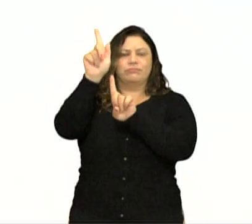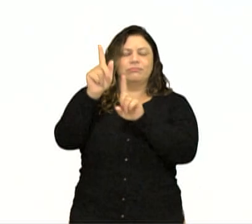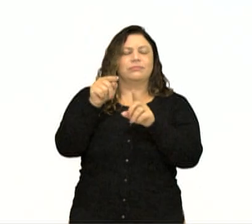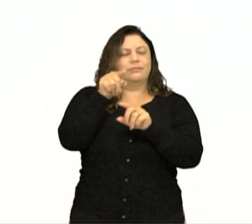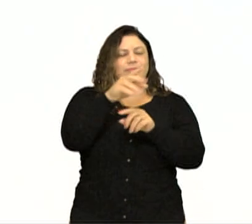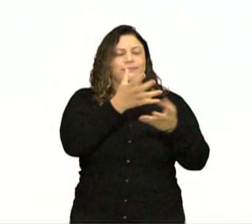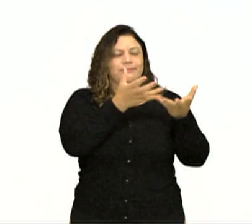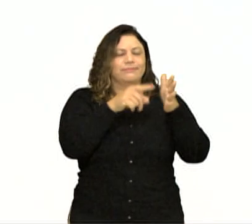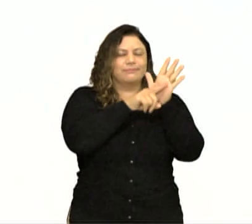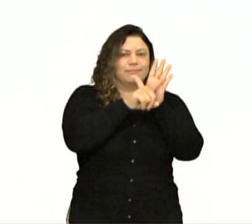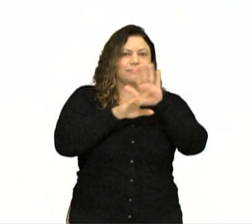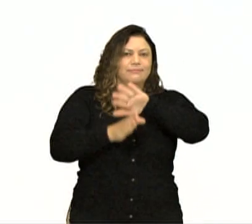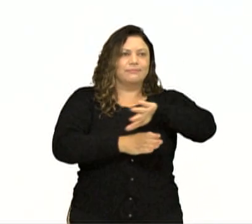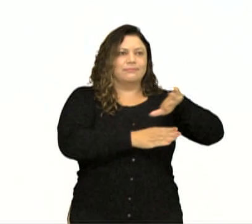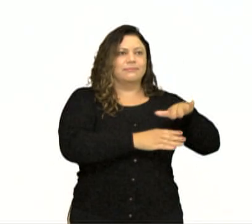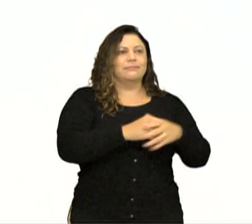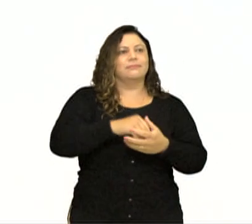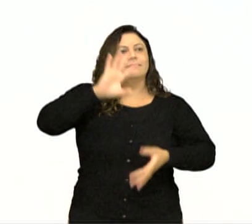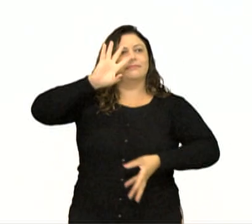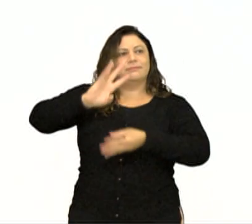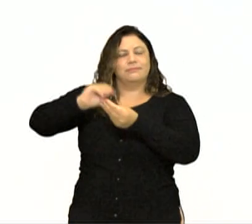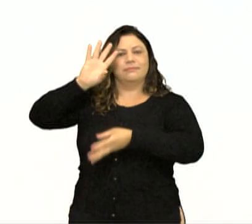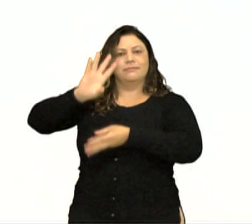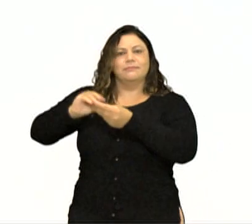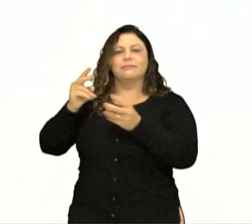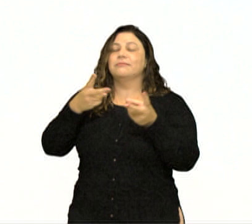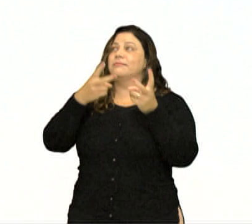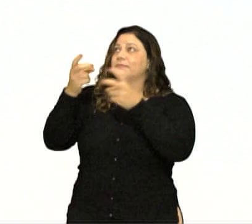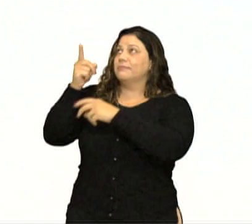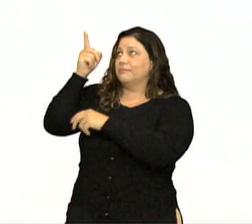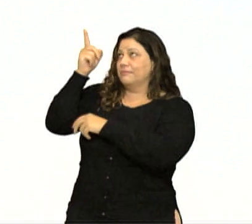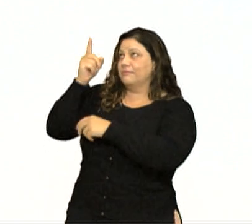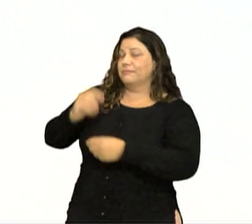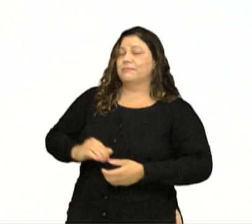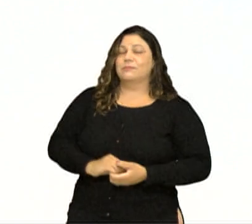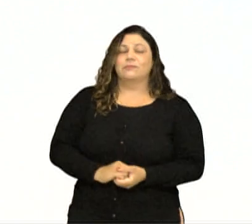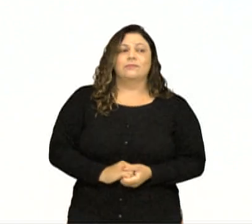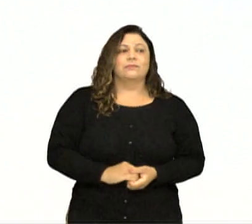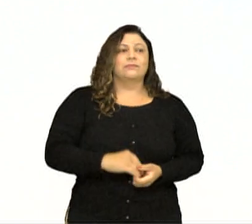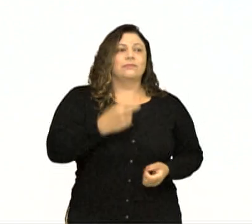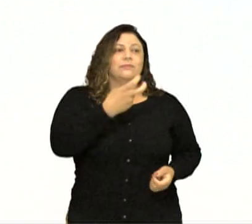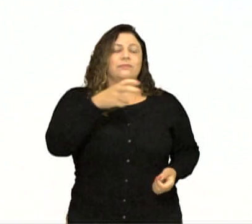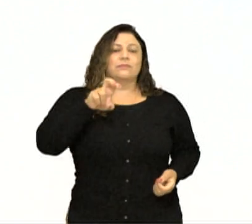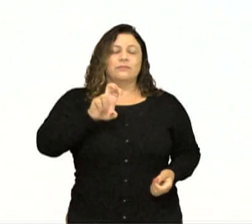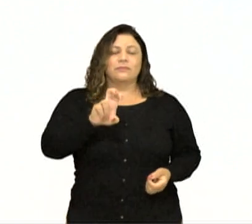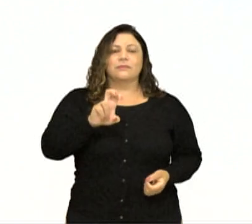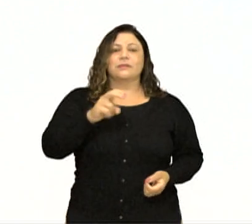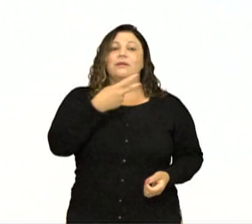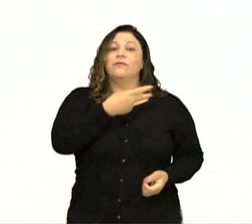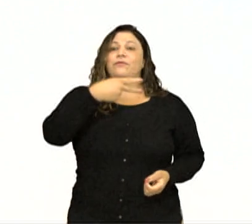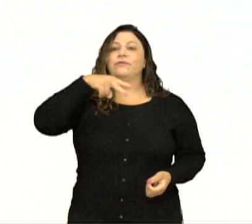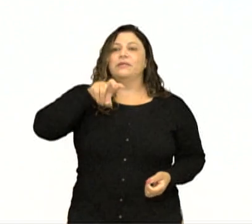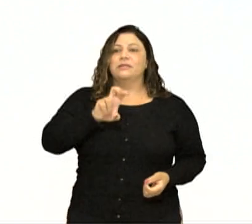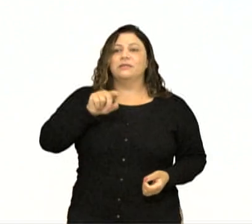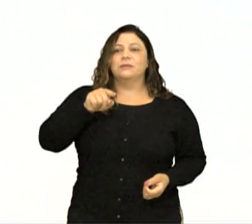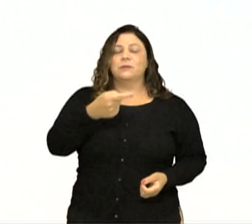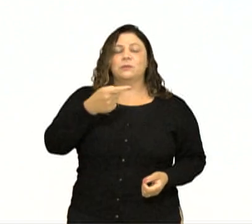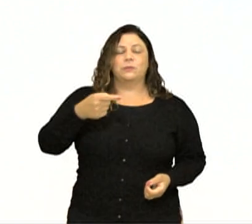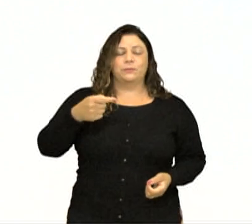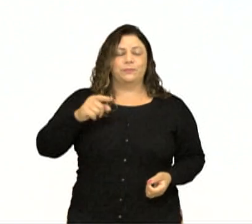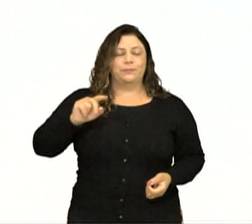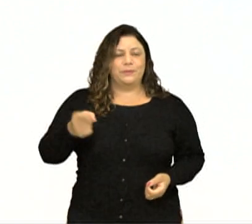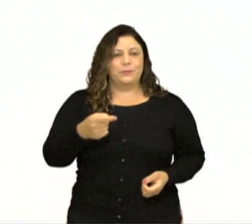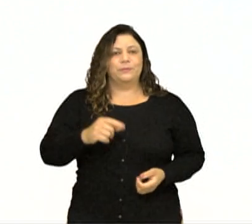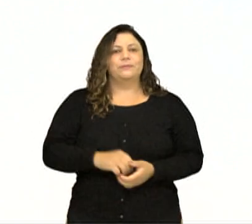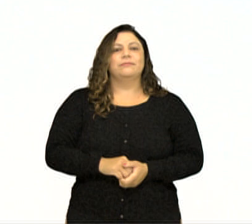ainda na resolução, 2510 na terceira segundos é 25 mil segundos. Se você fizer a transformação, você chega em